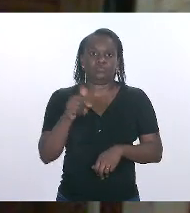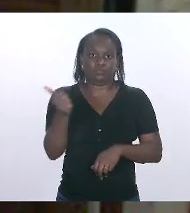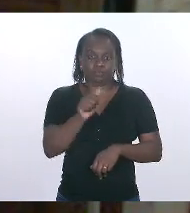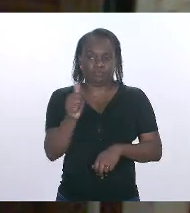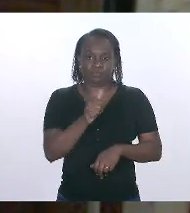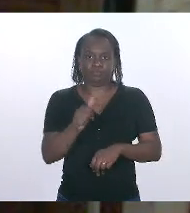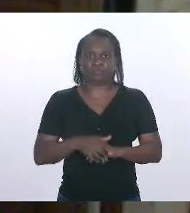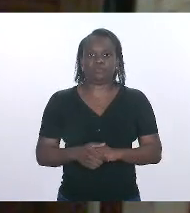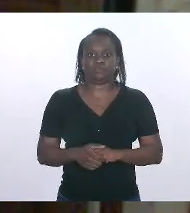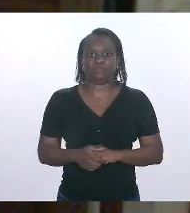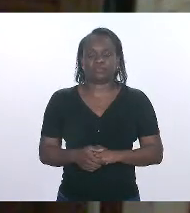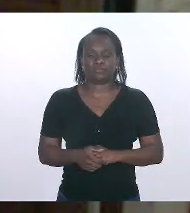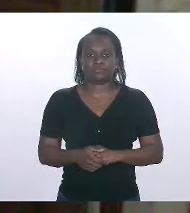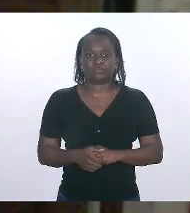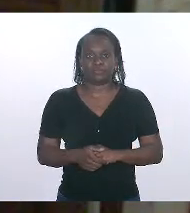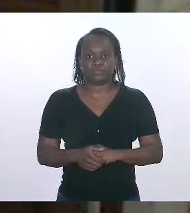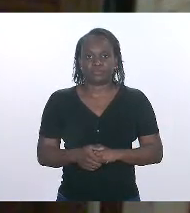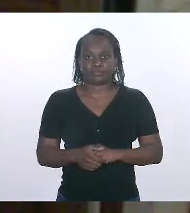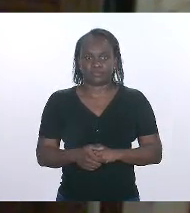15h11.